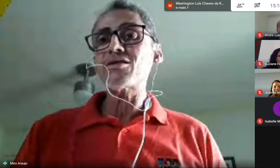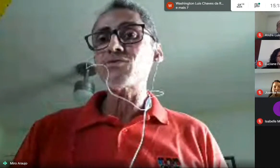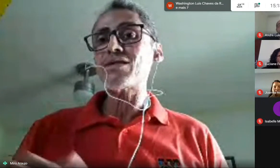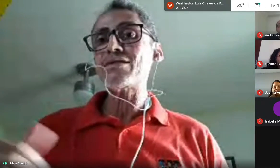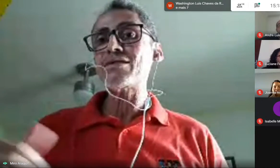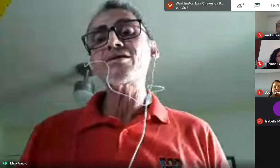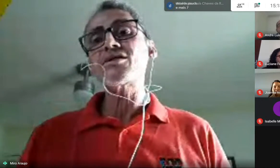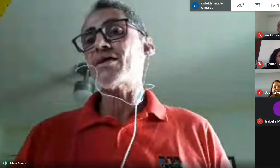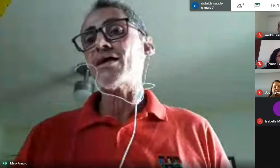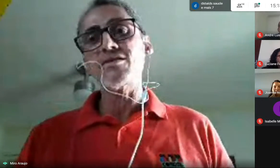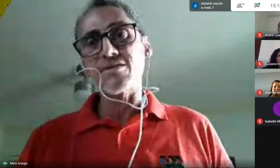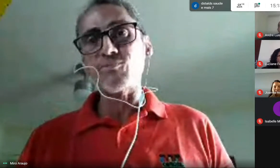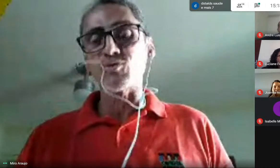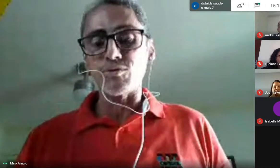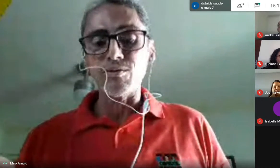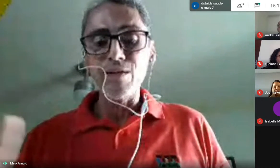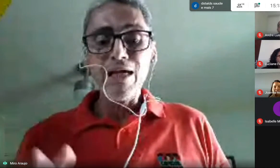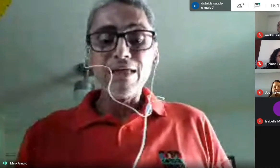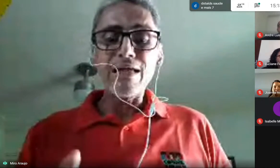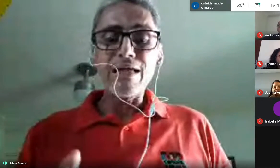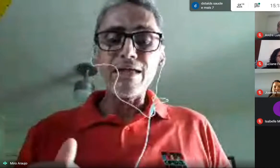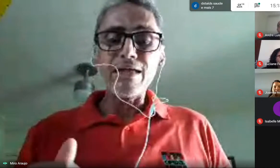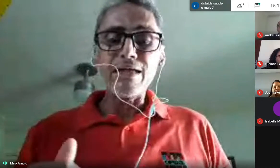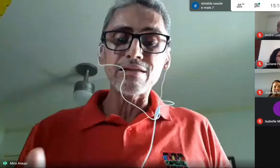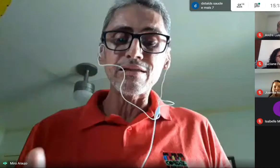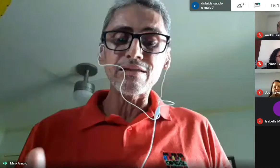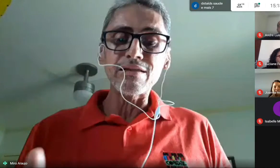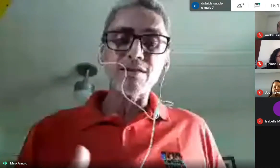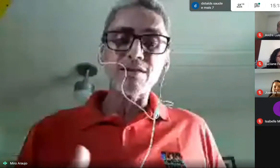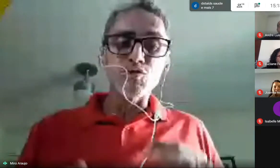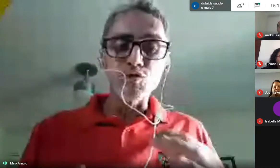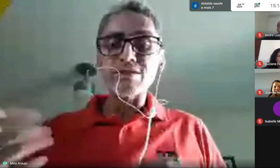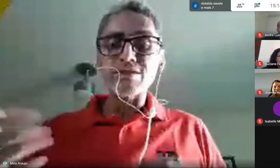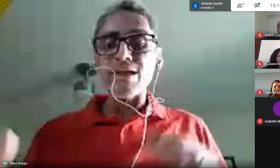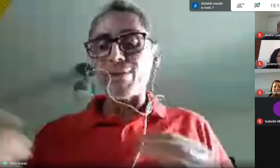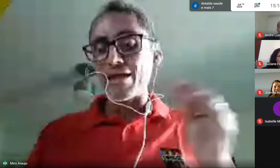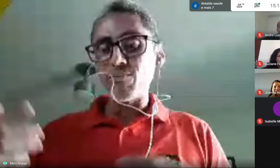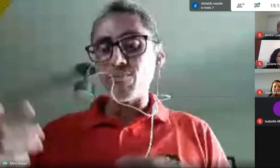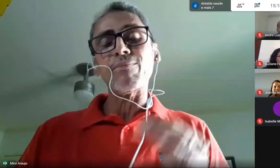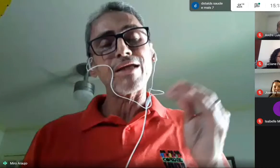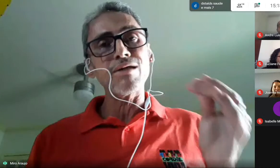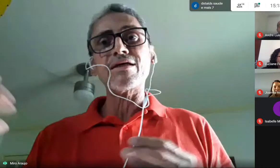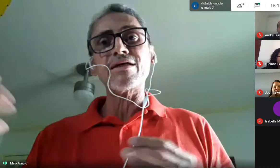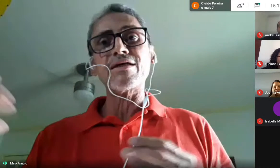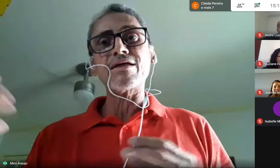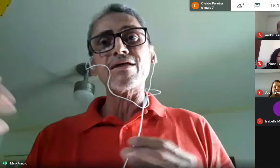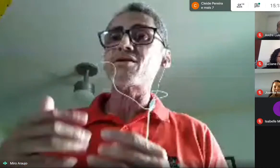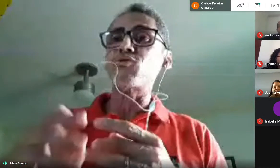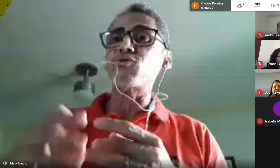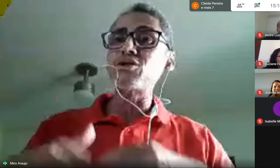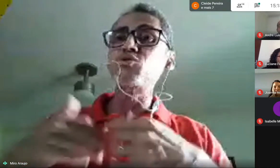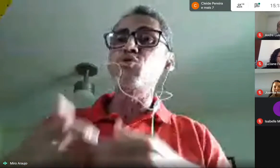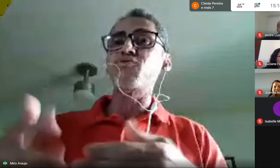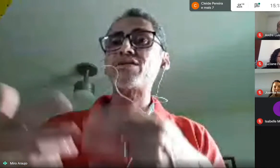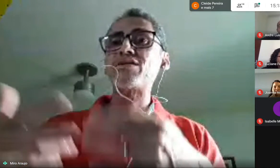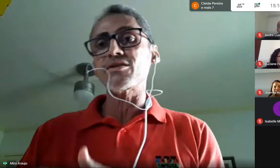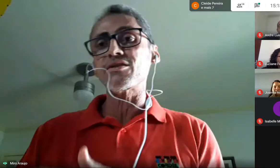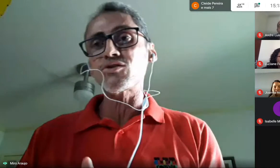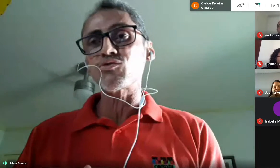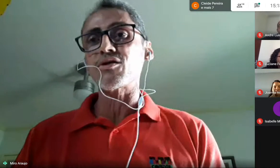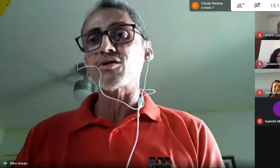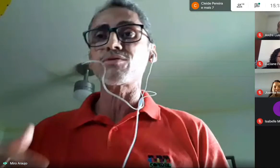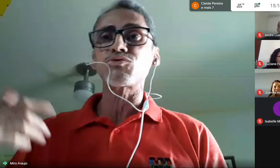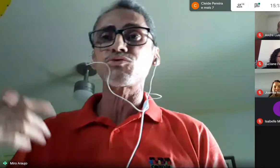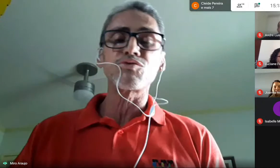sendo negligenciados nesse tempo todo. E aí, assim, quando a gente discute isso na Paraíba ainda sai à frente, a gente continuou fazendo essa